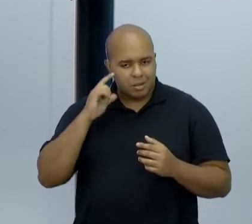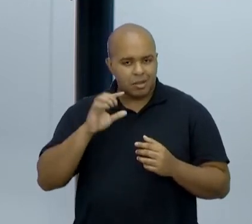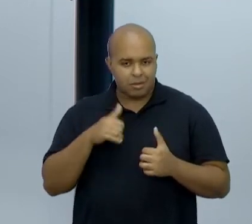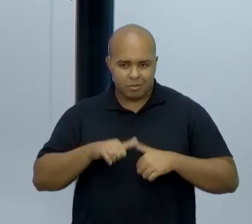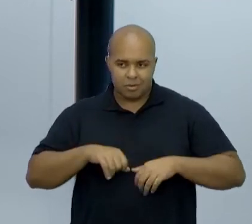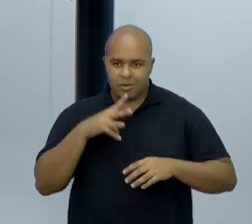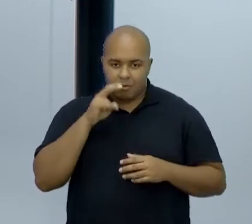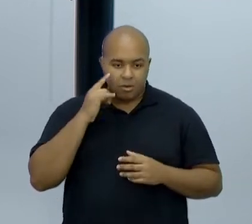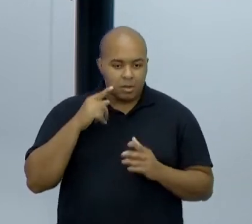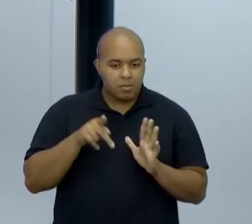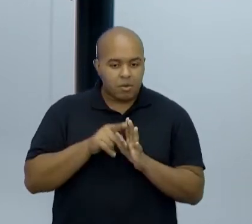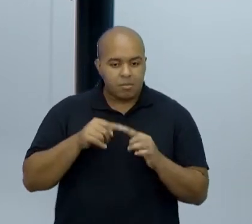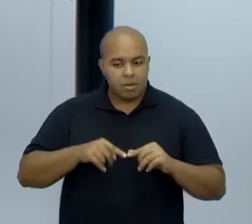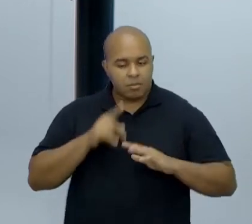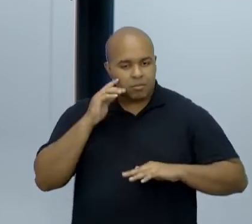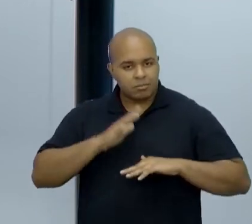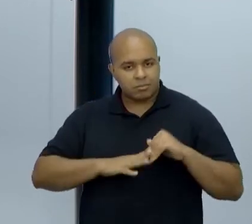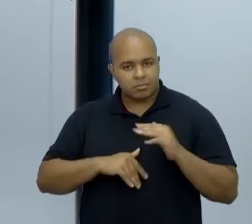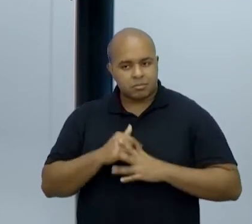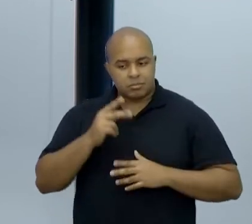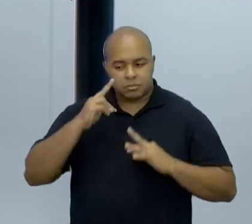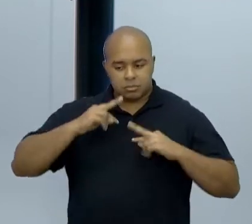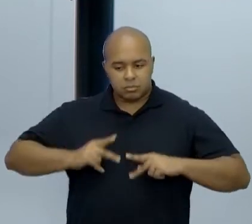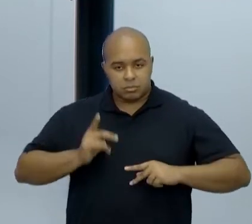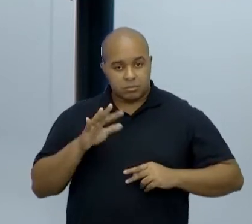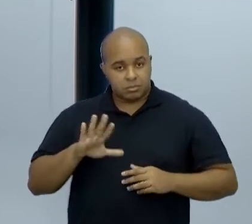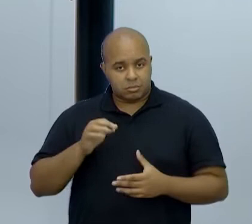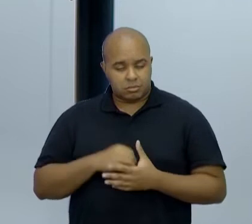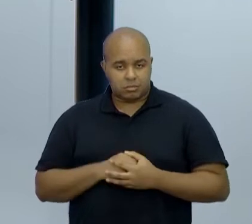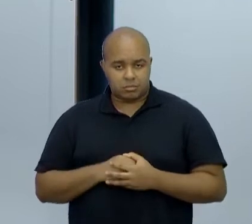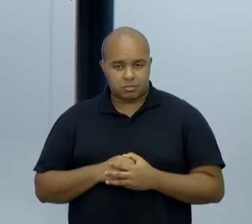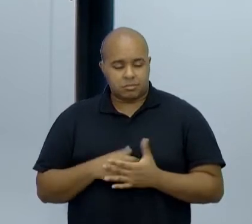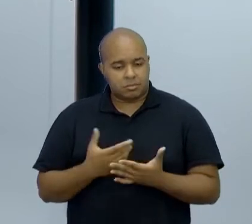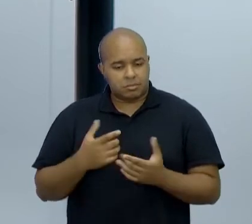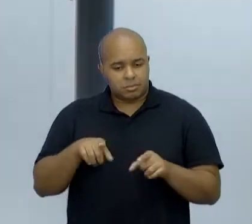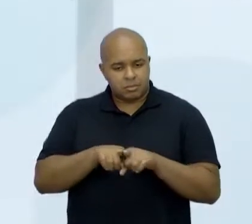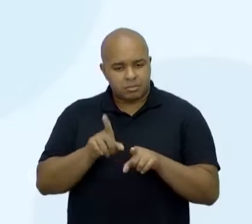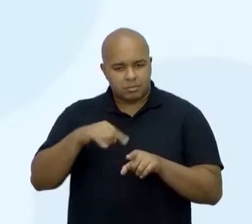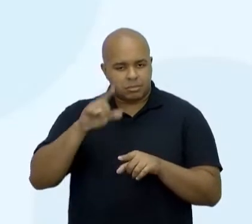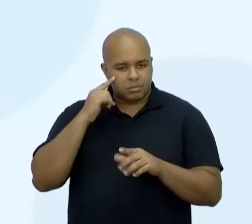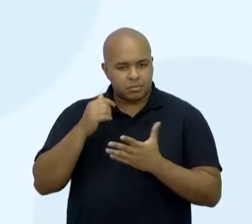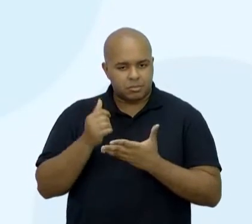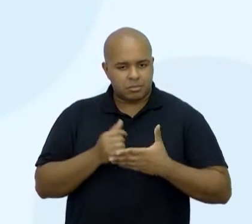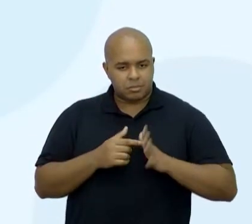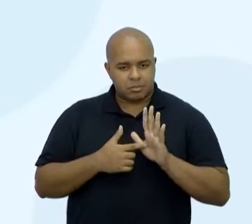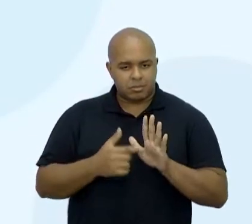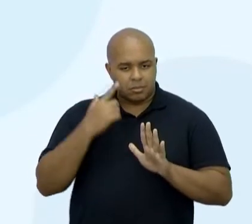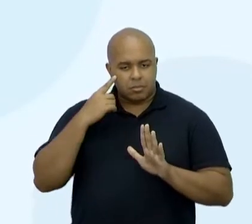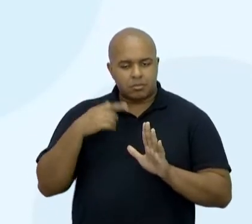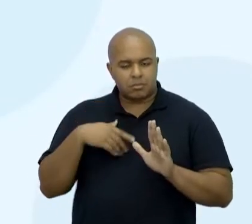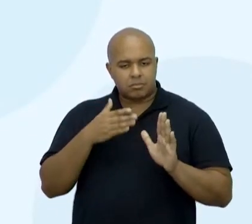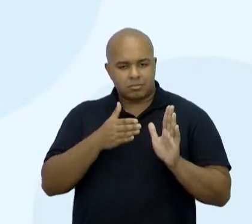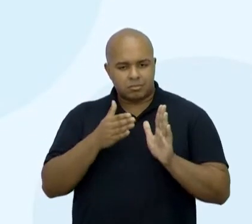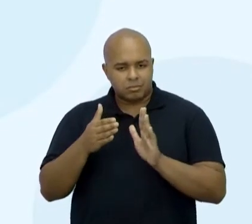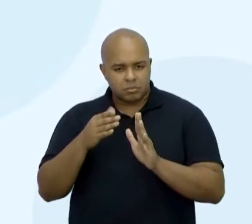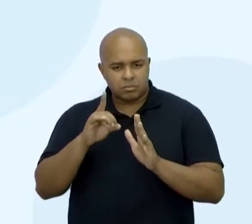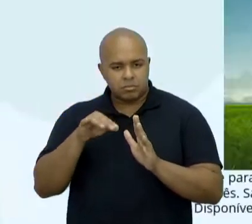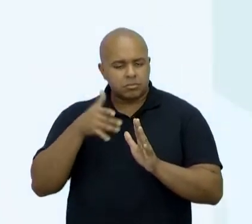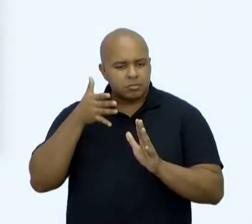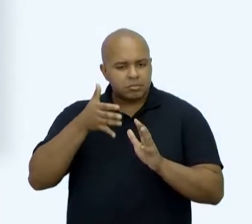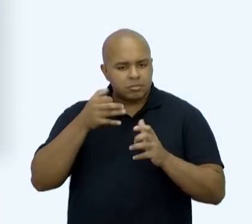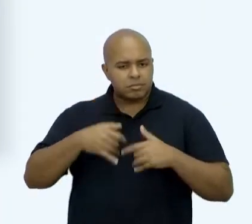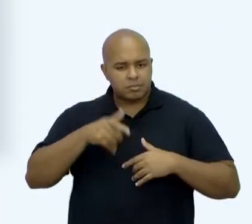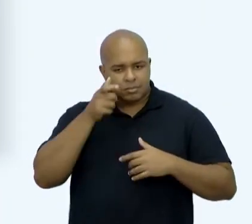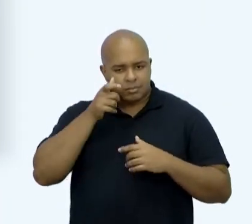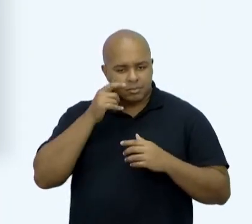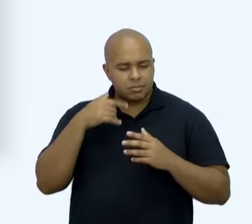ficando intenso por conta das ações do ser humano, tá certo? E aí eu trouxe para vocês um documentário muito